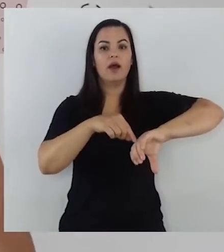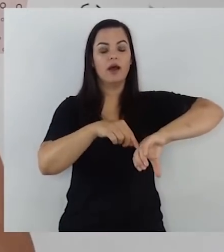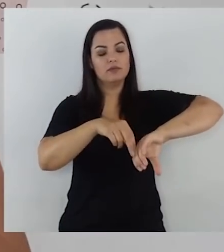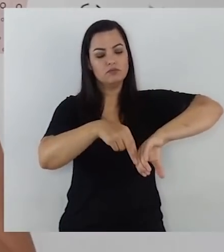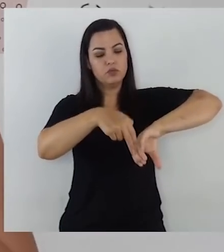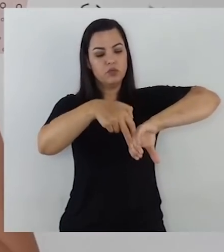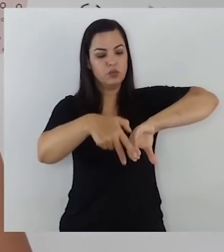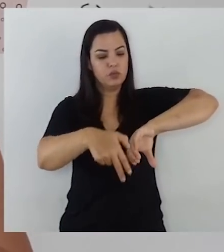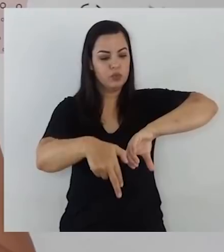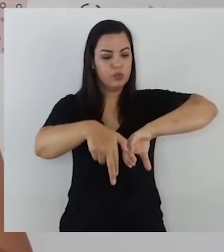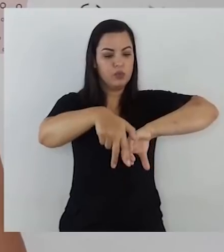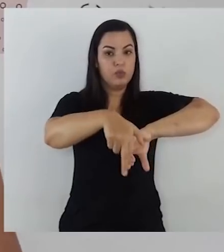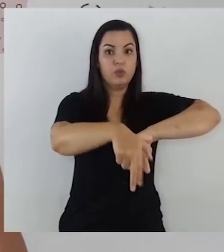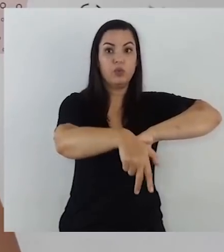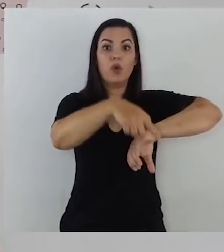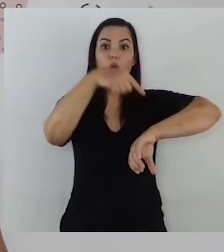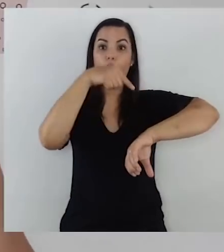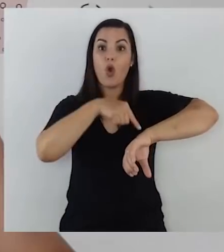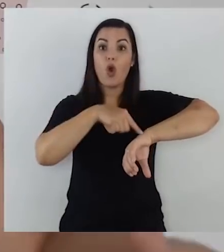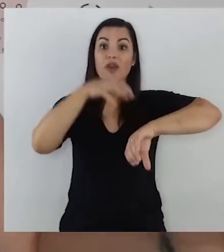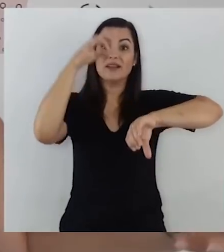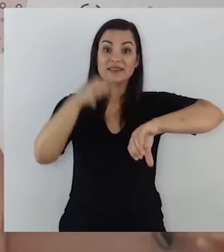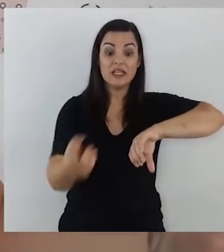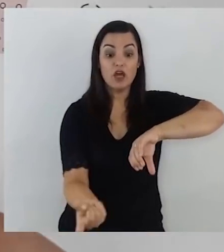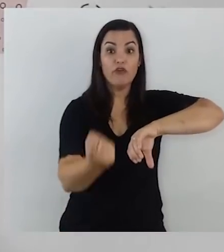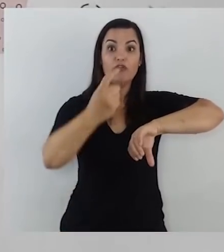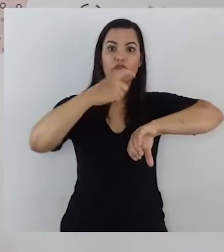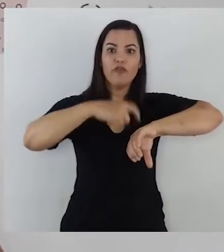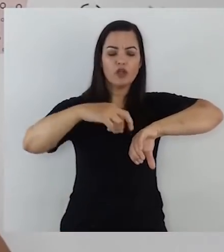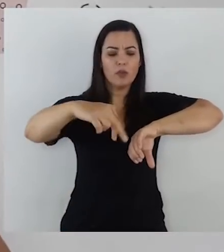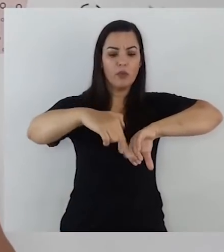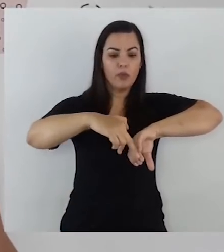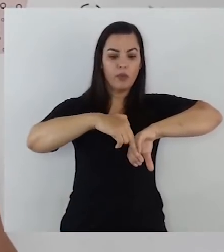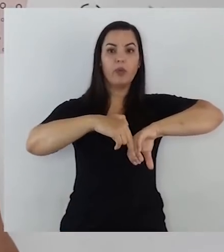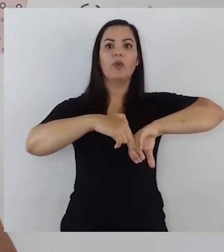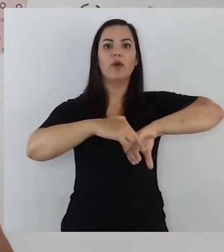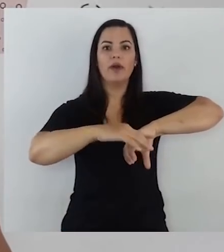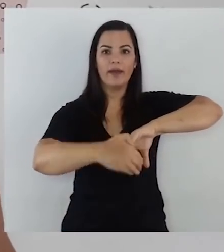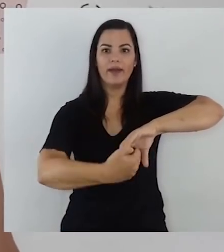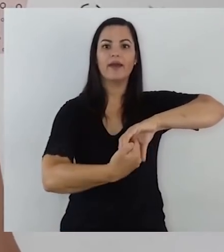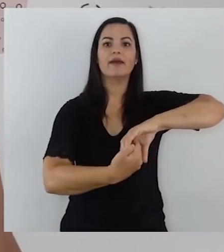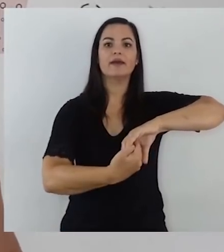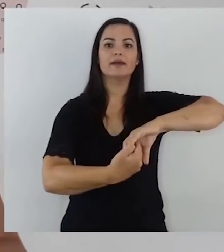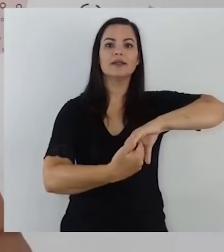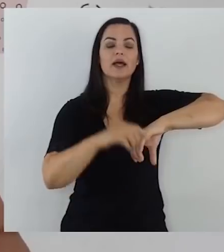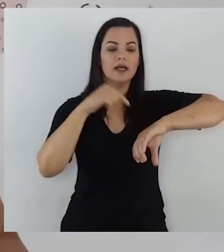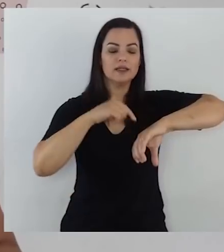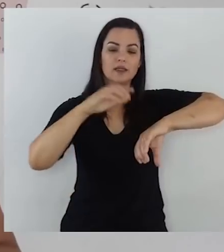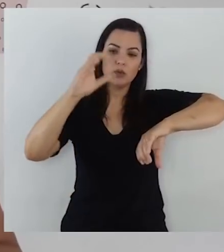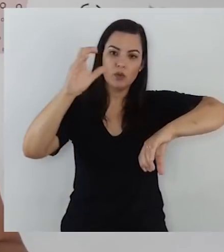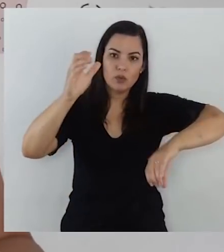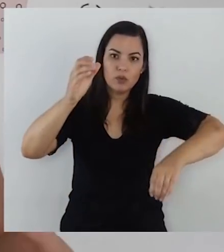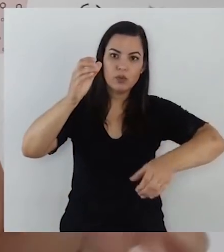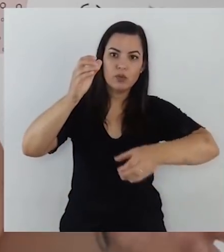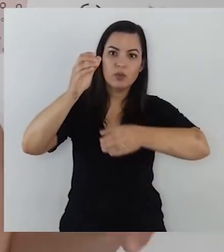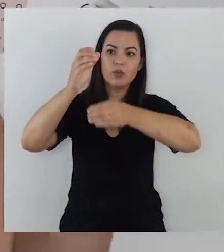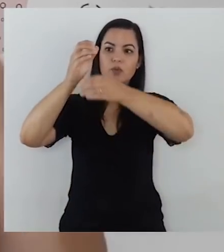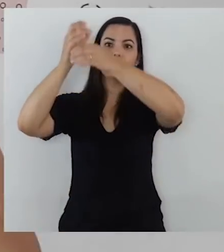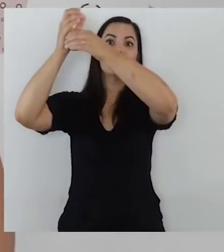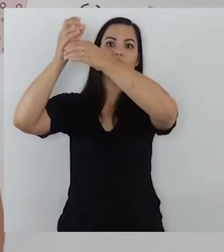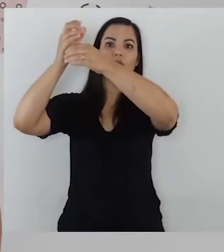um momento exato em que eles precisariam voltar para a cápsula e, atendendo a esse movimento das órbitas,